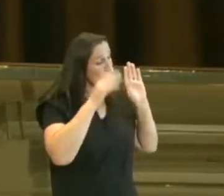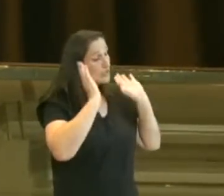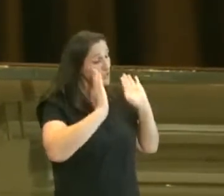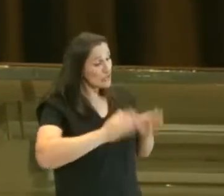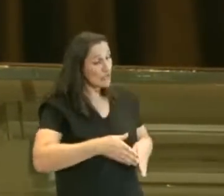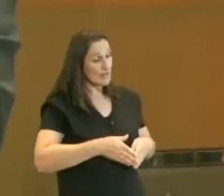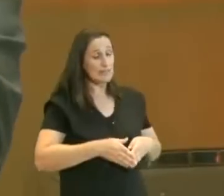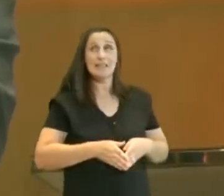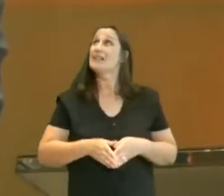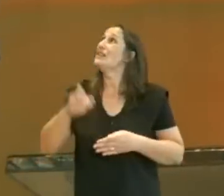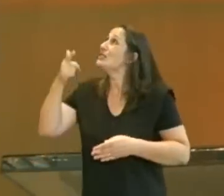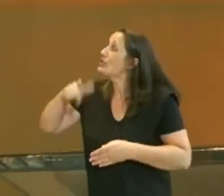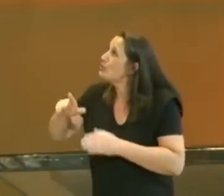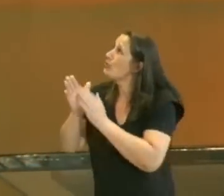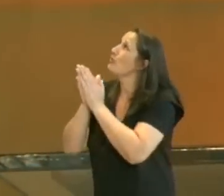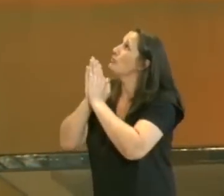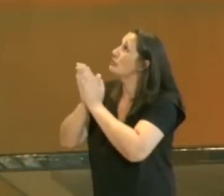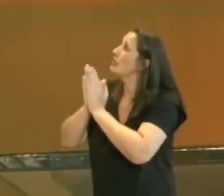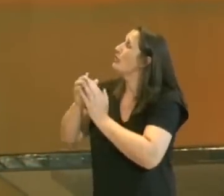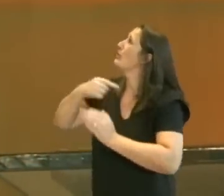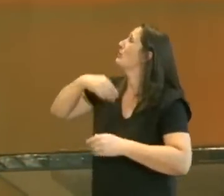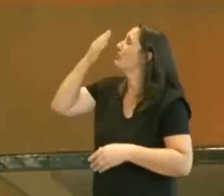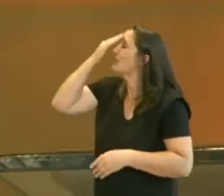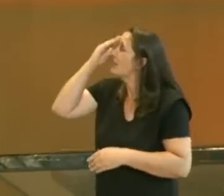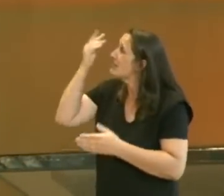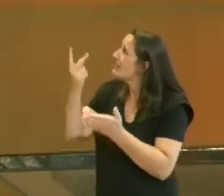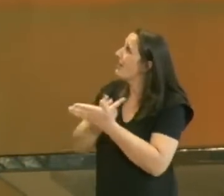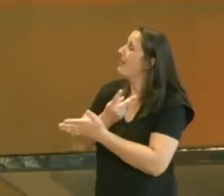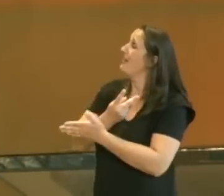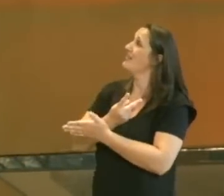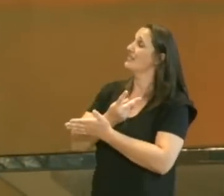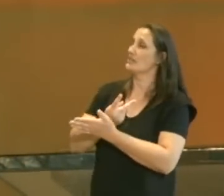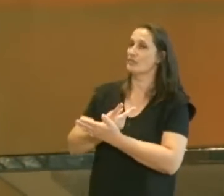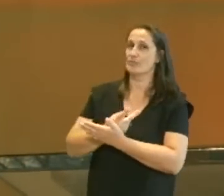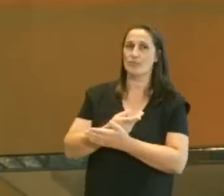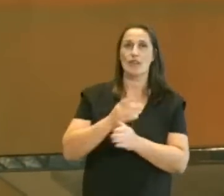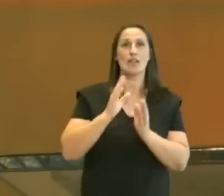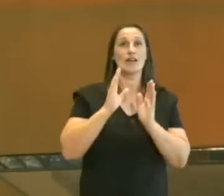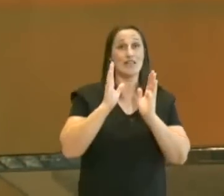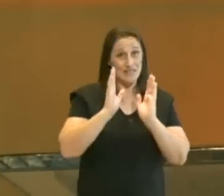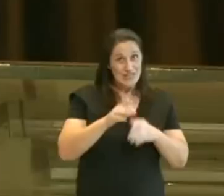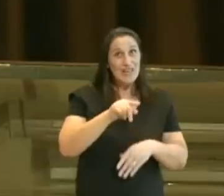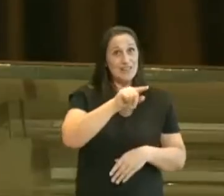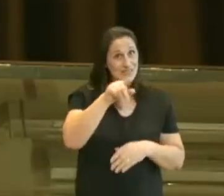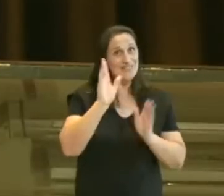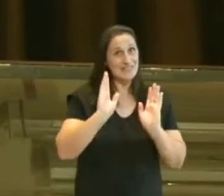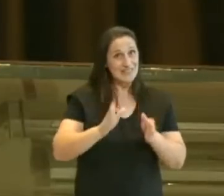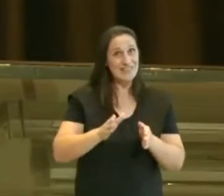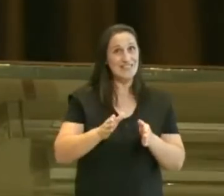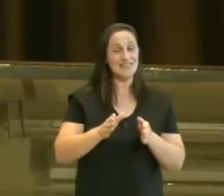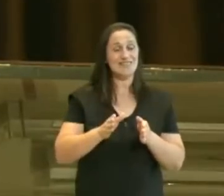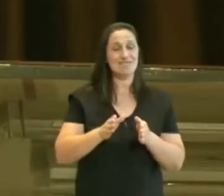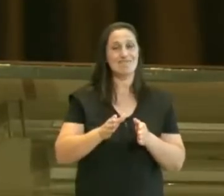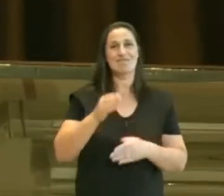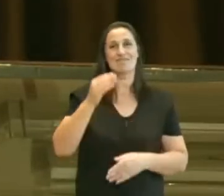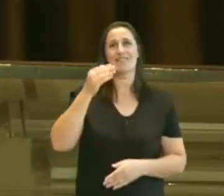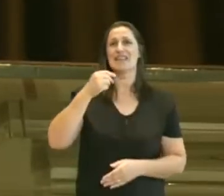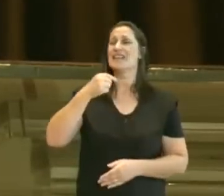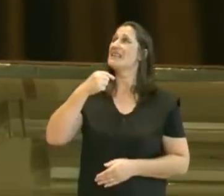de novo? Será que eu não entendi errado? Você já fez essa oração assim? Será que eu entendi